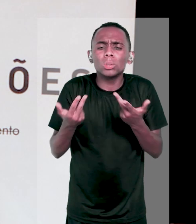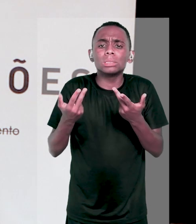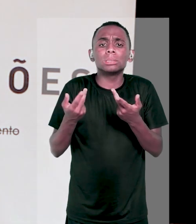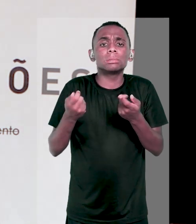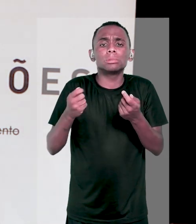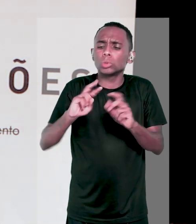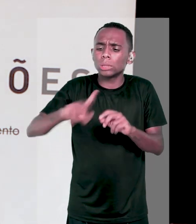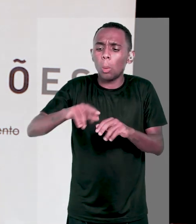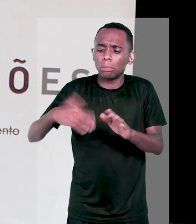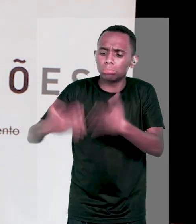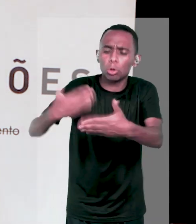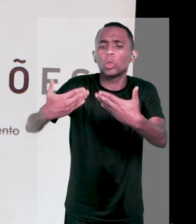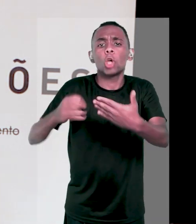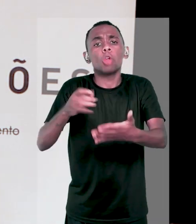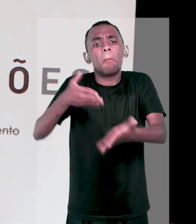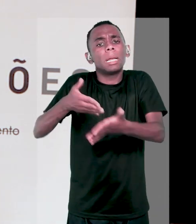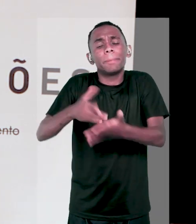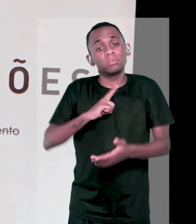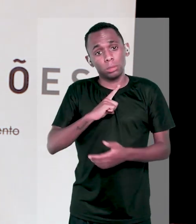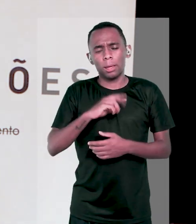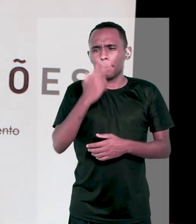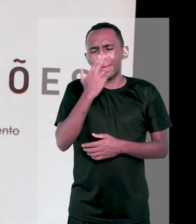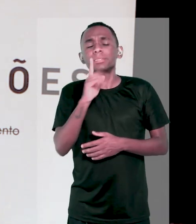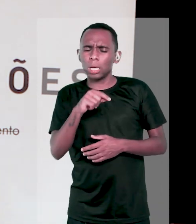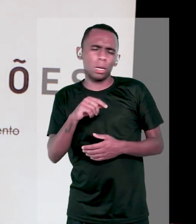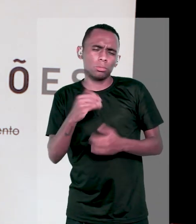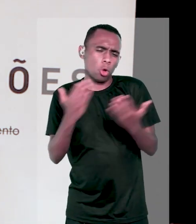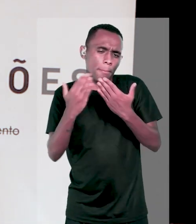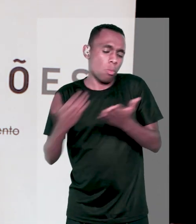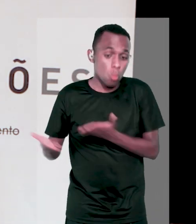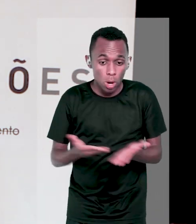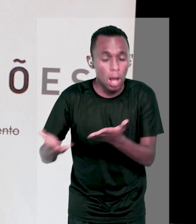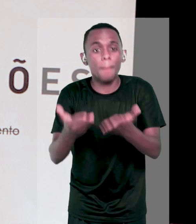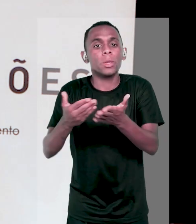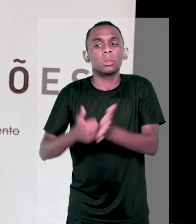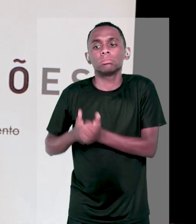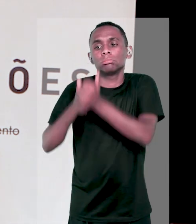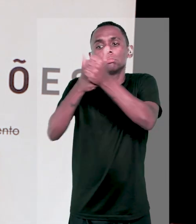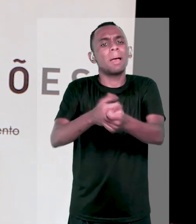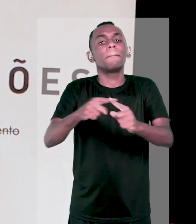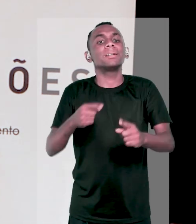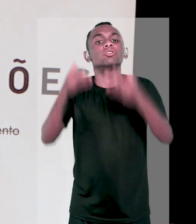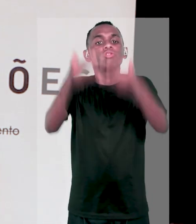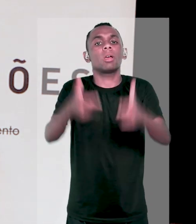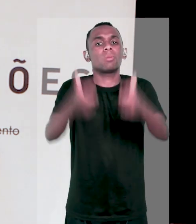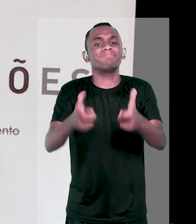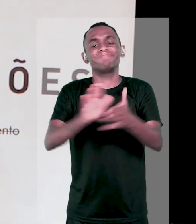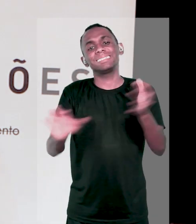utilidade corrente é como se fosse um caminho que nos conduz mas que não chega a nenhum lugar